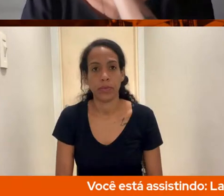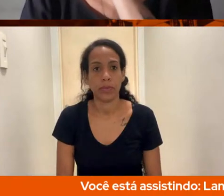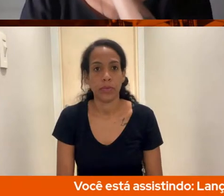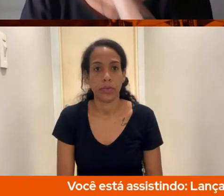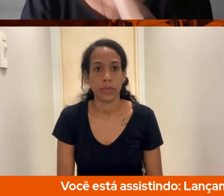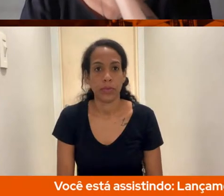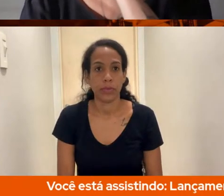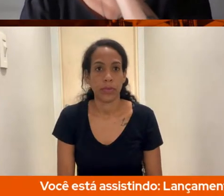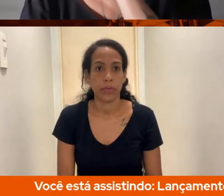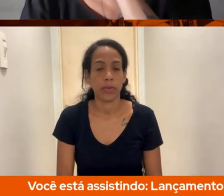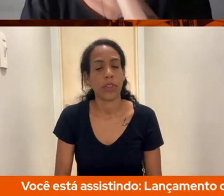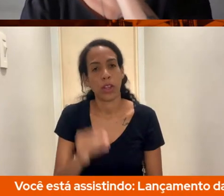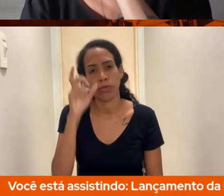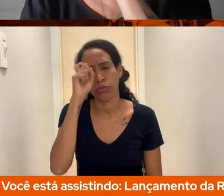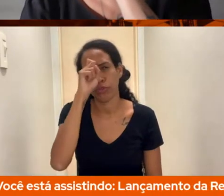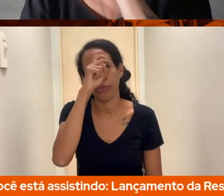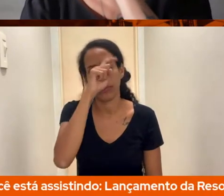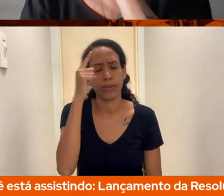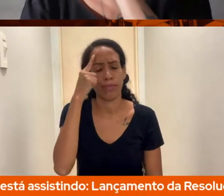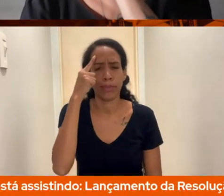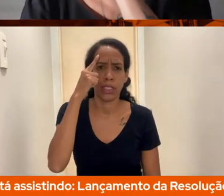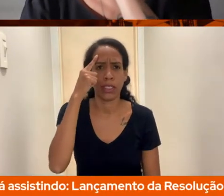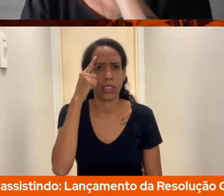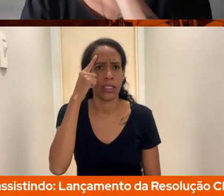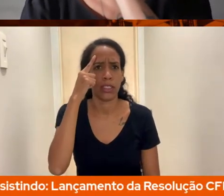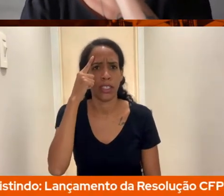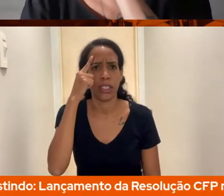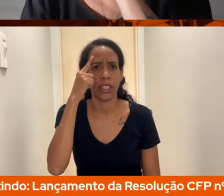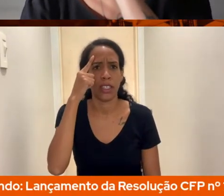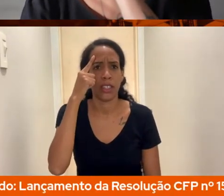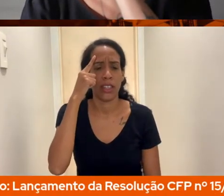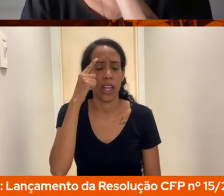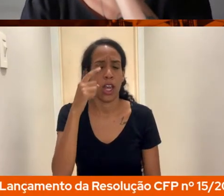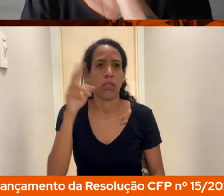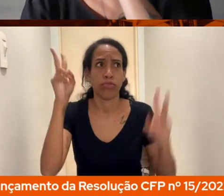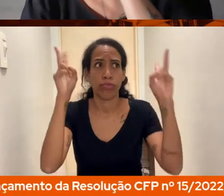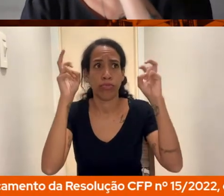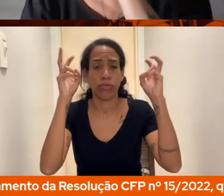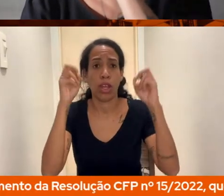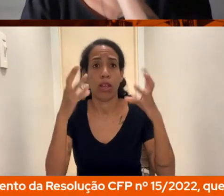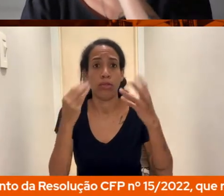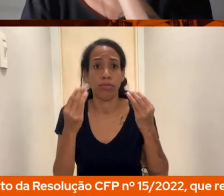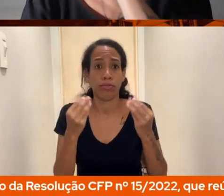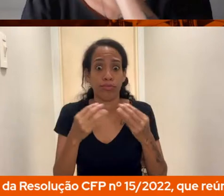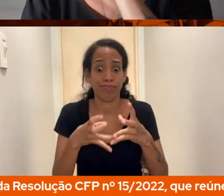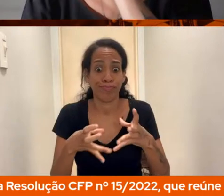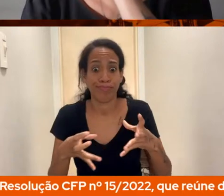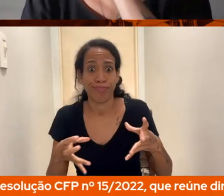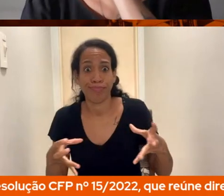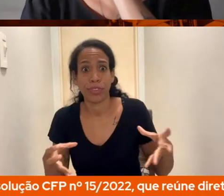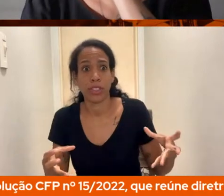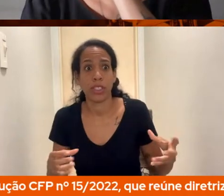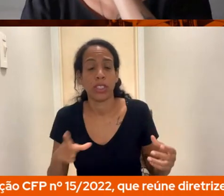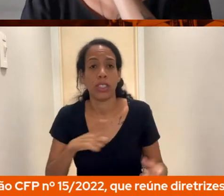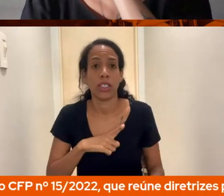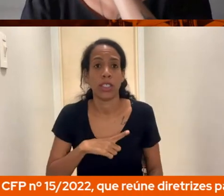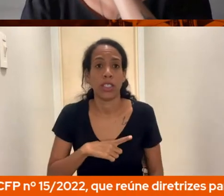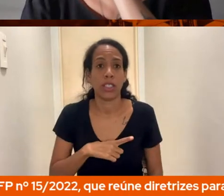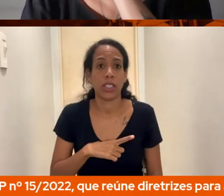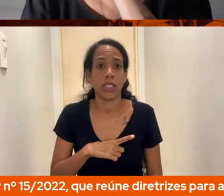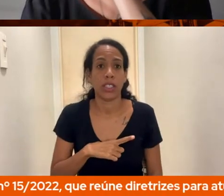É difícil pensar, né, em considerações finais diante de um tema tão complexo e de uma atuação...